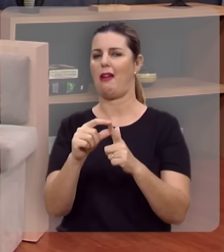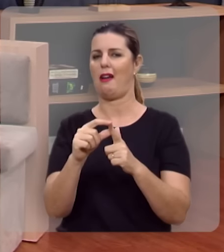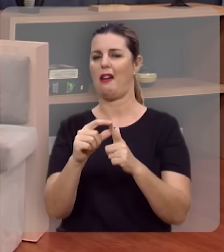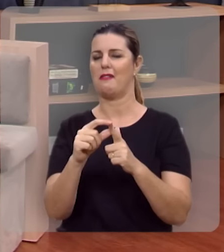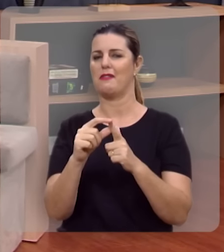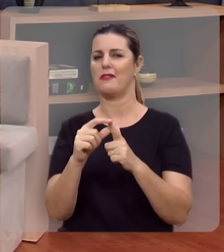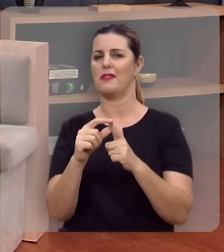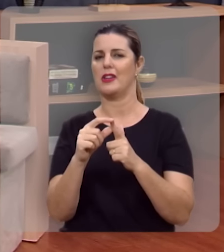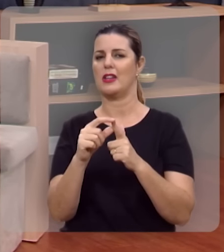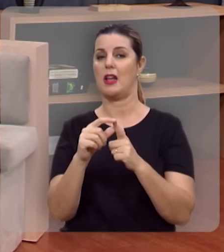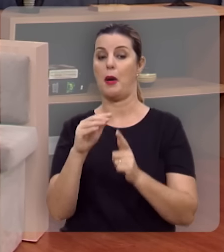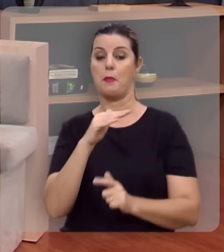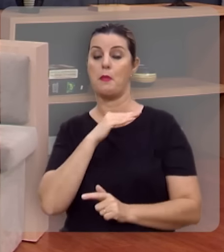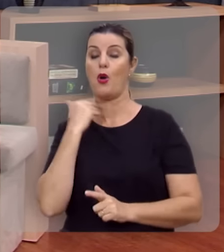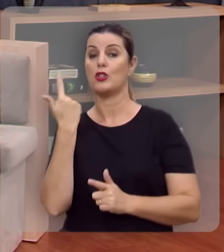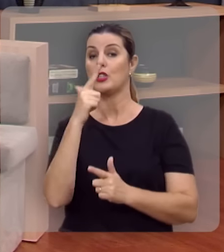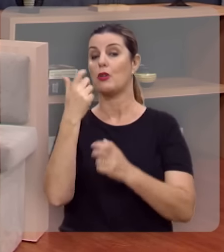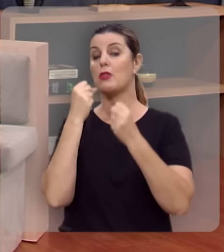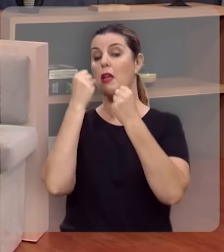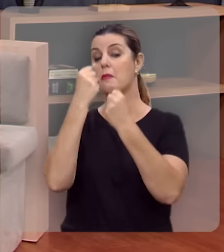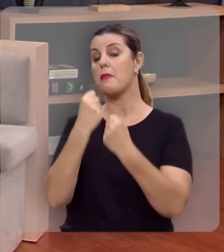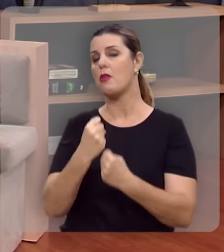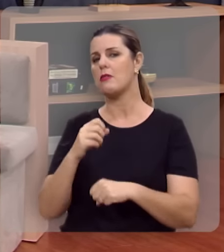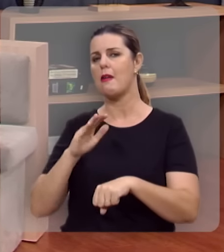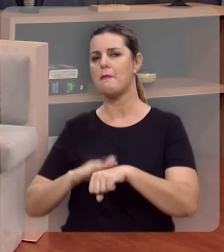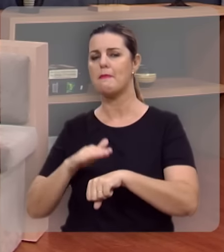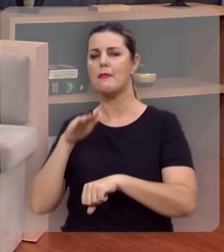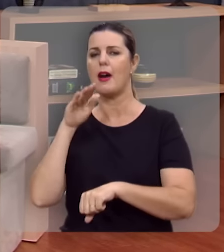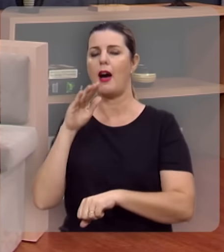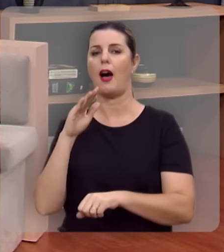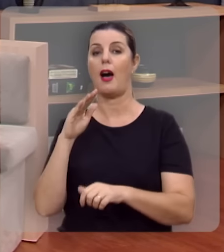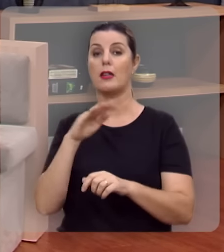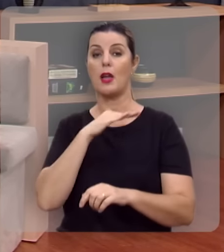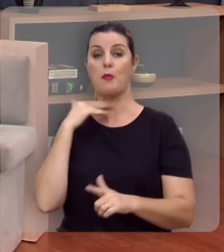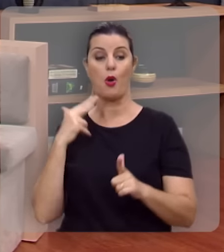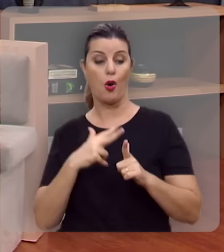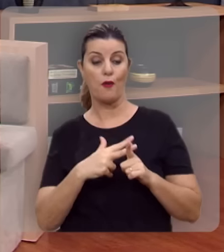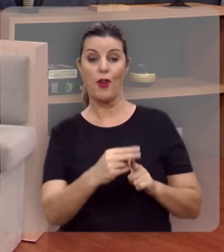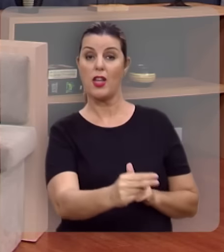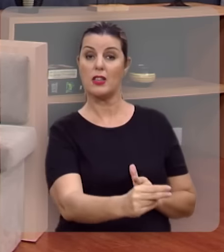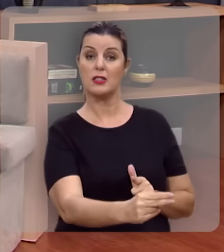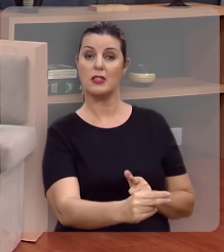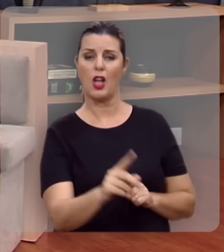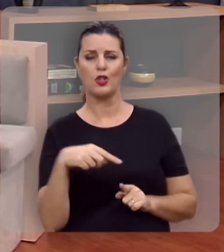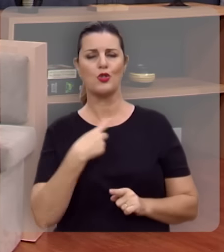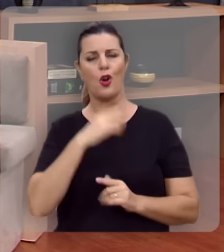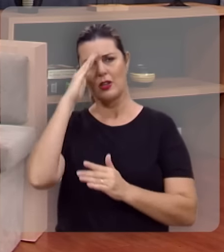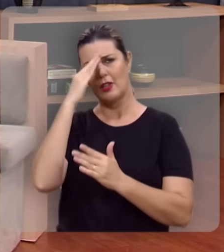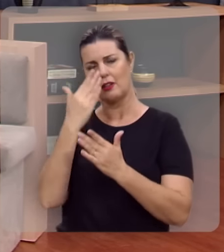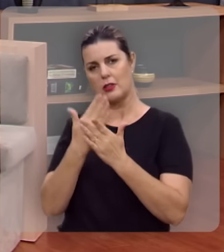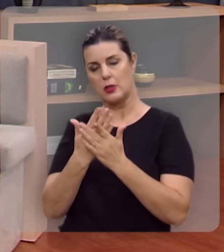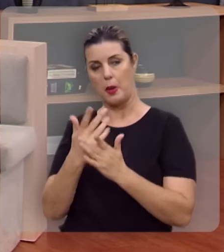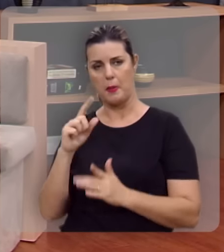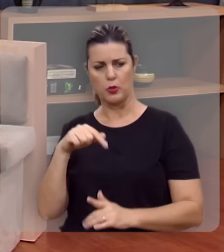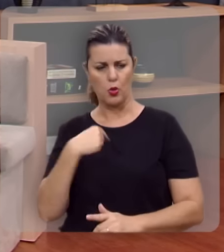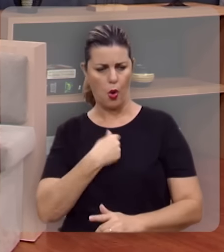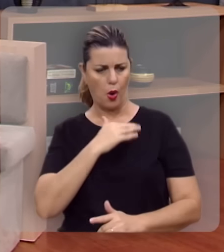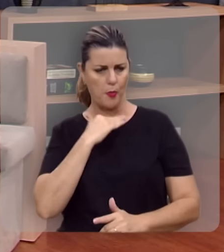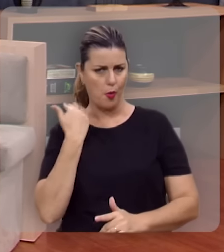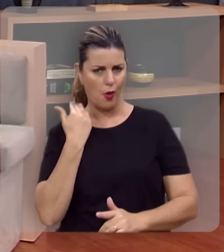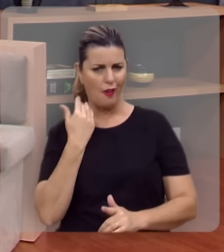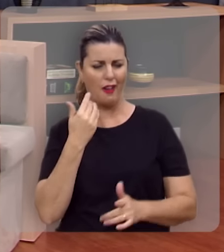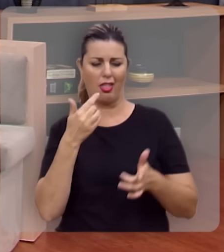A morte não tem mais poder. A morte foi vencida e nós agora cremos que morrer